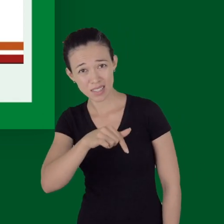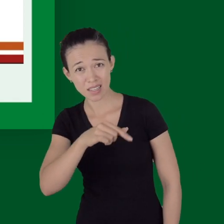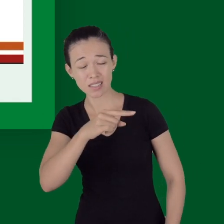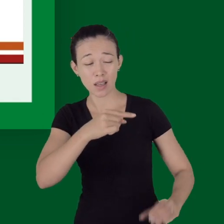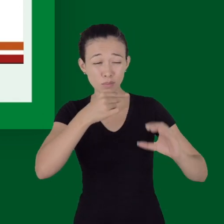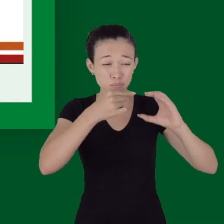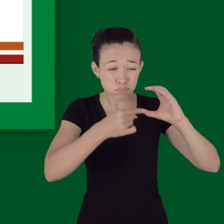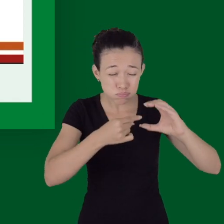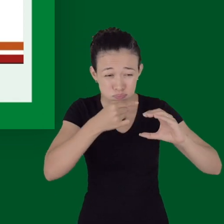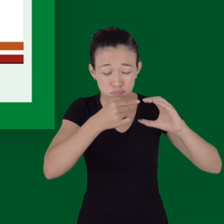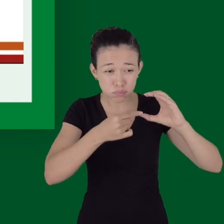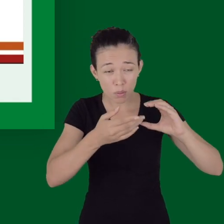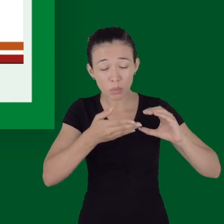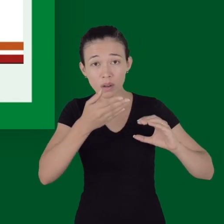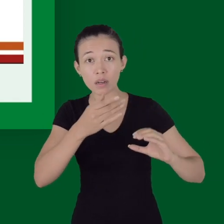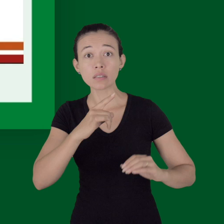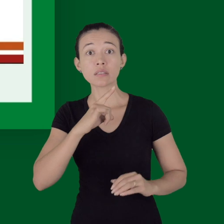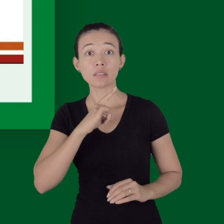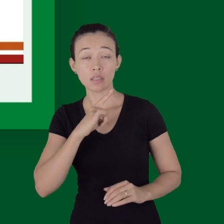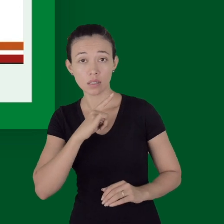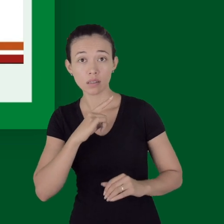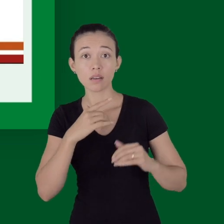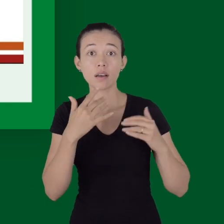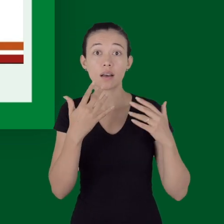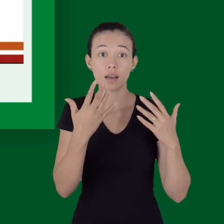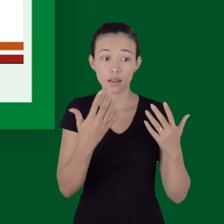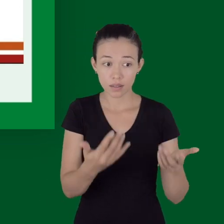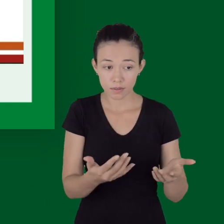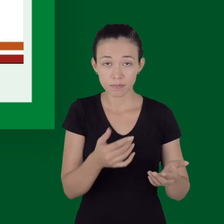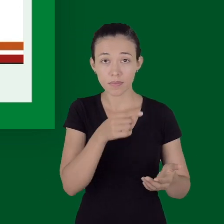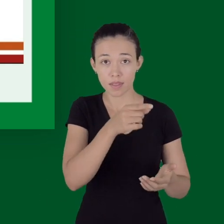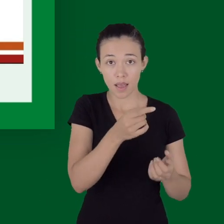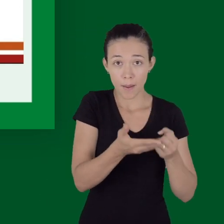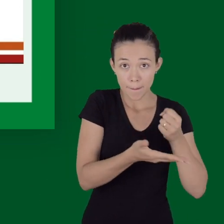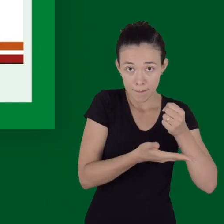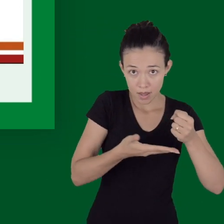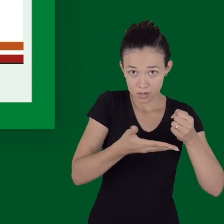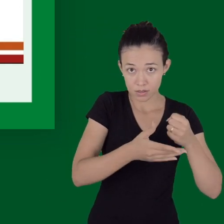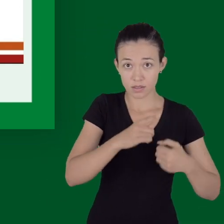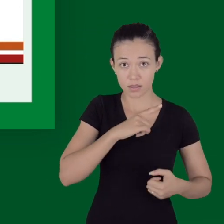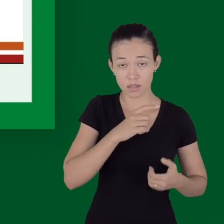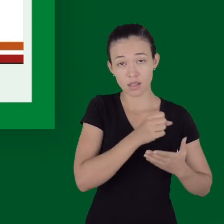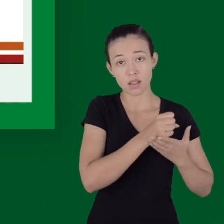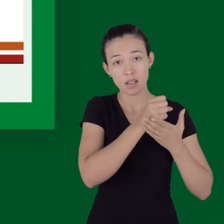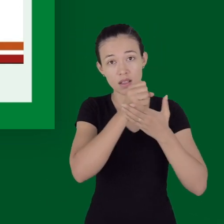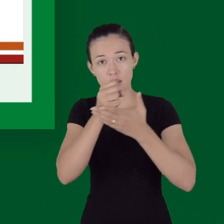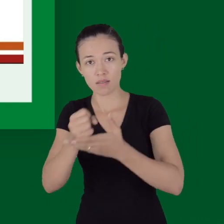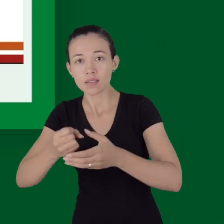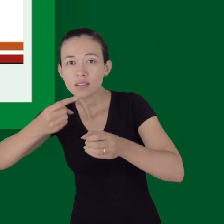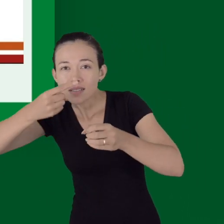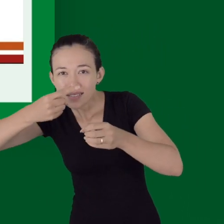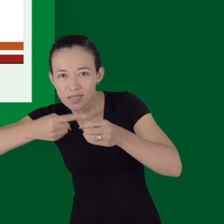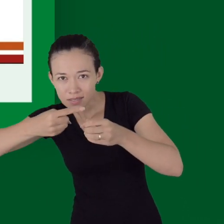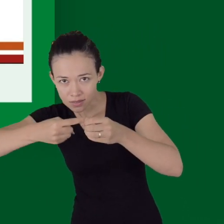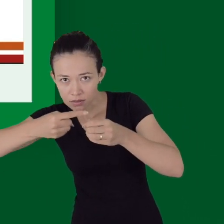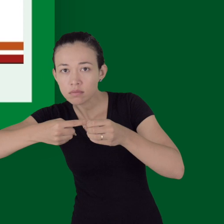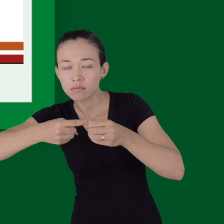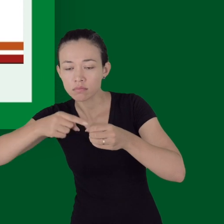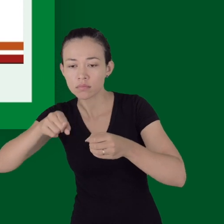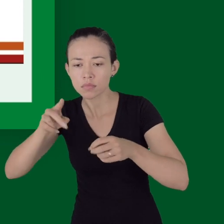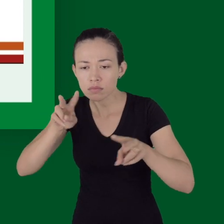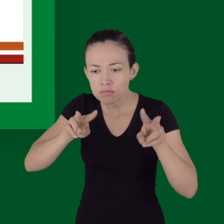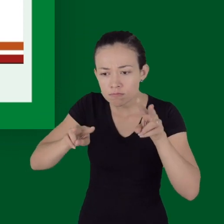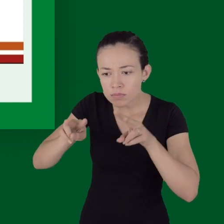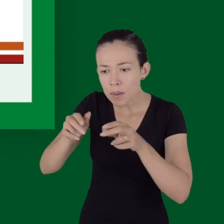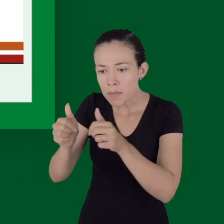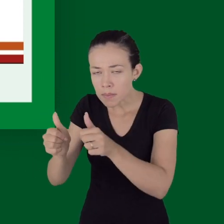resgate da USA, né? Isso vai depender da disponibilidade de recursos, da decisão do regulador. Se o paciente estiver fora da janela de